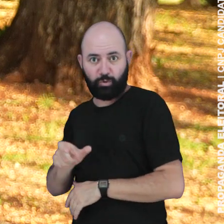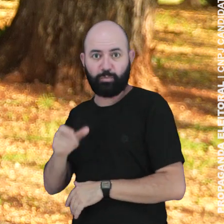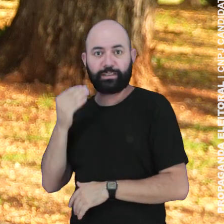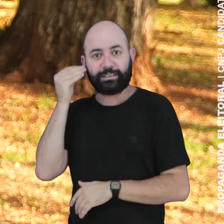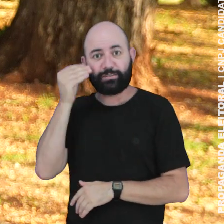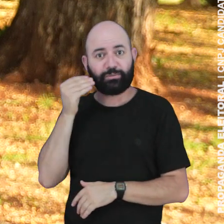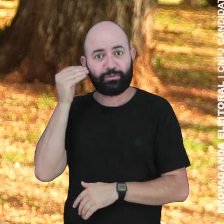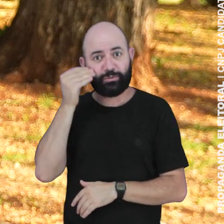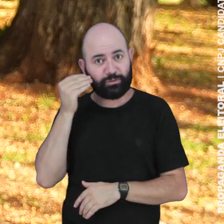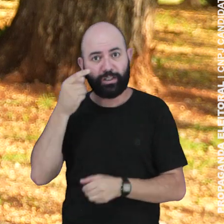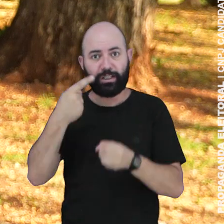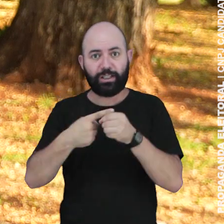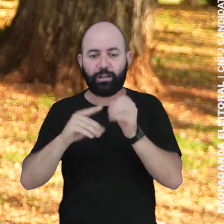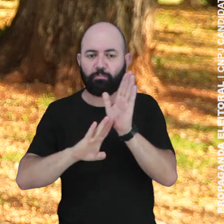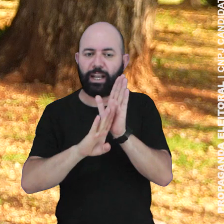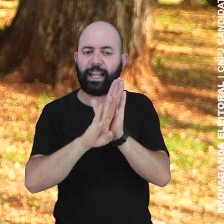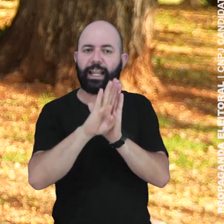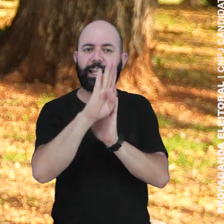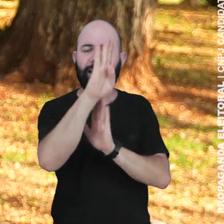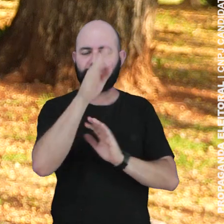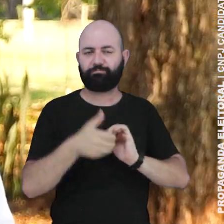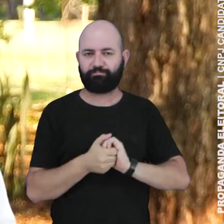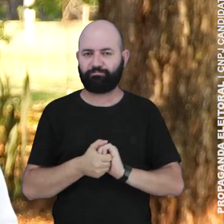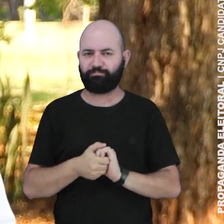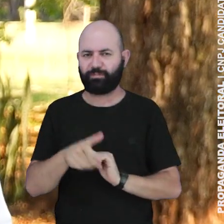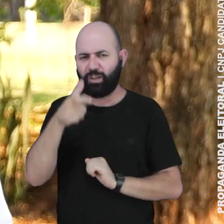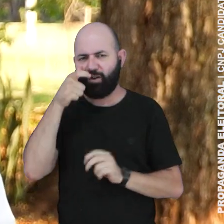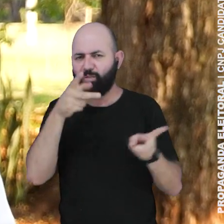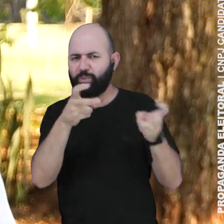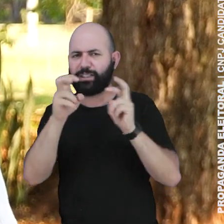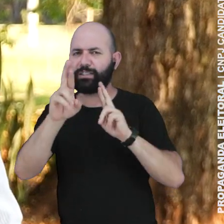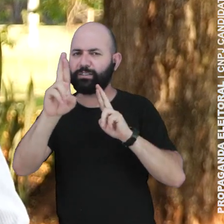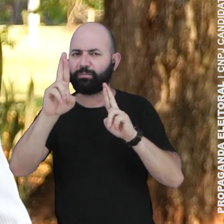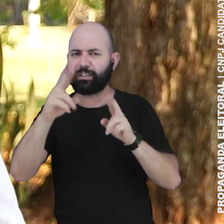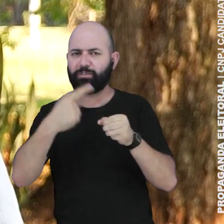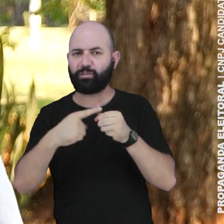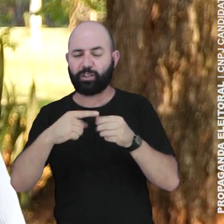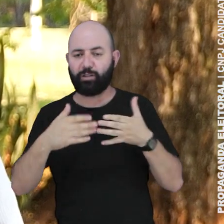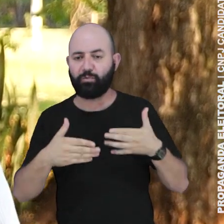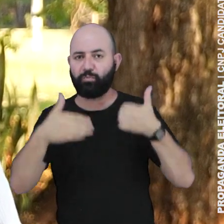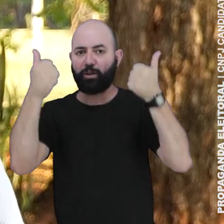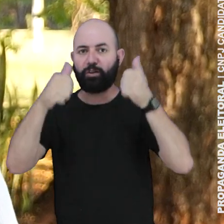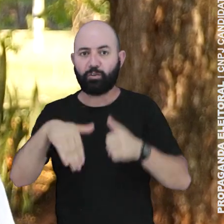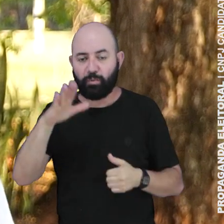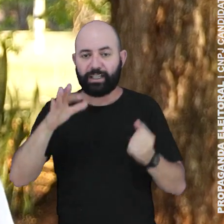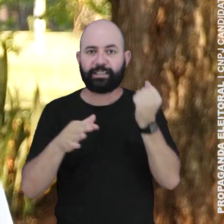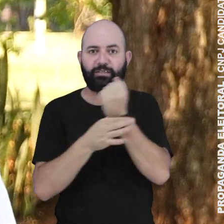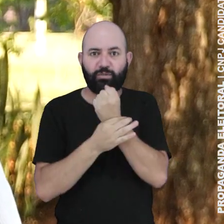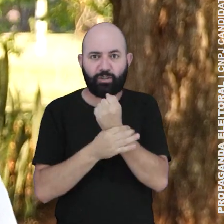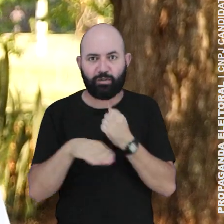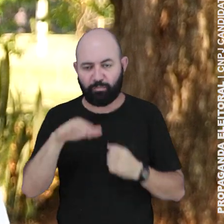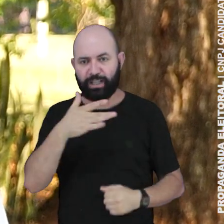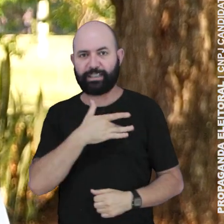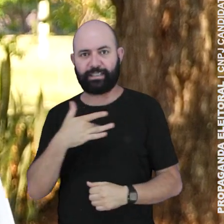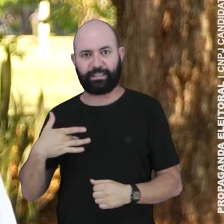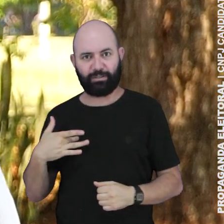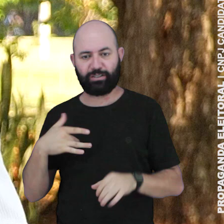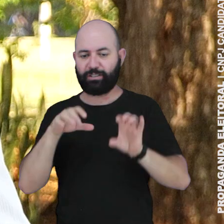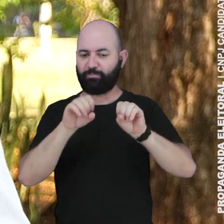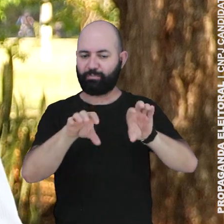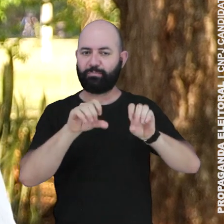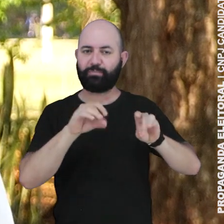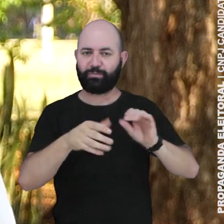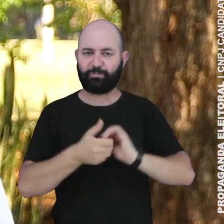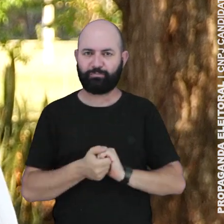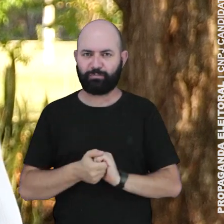experiente para levar a cidade para a frente. Vi esperança em cidade melhor, mais segura, com mais saúde